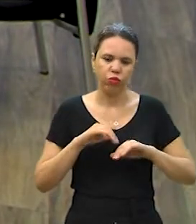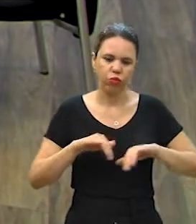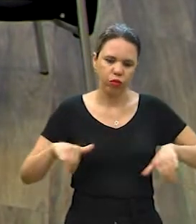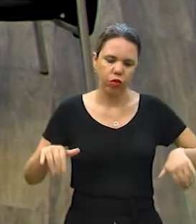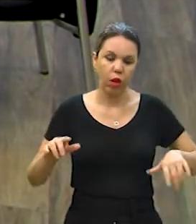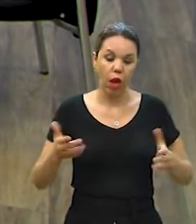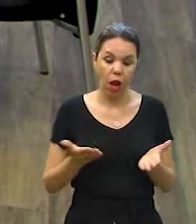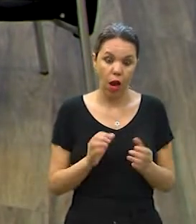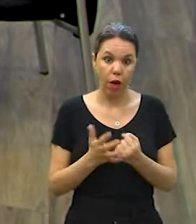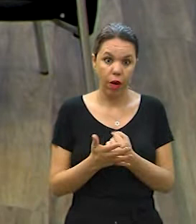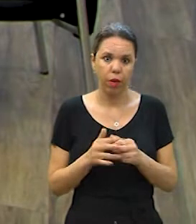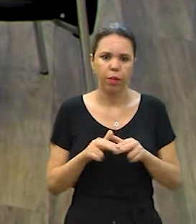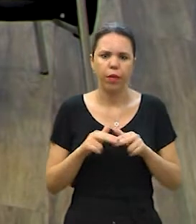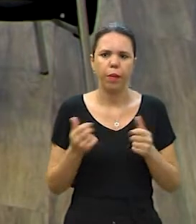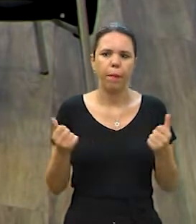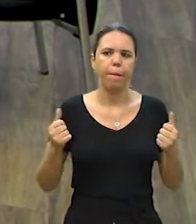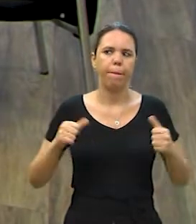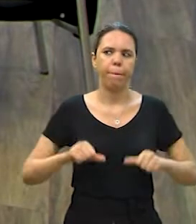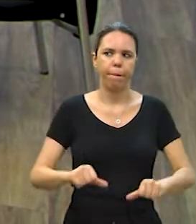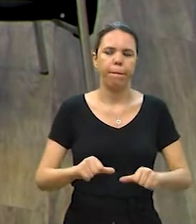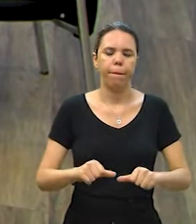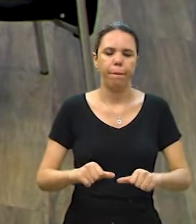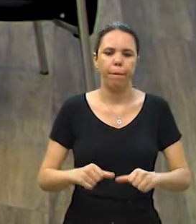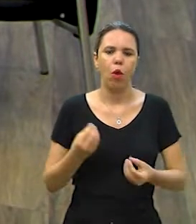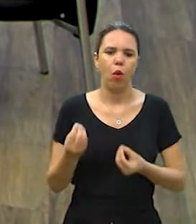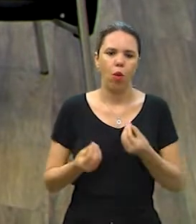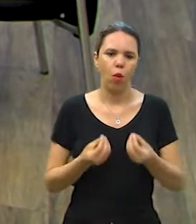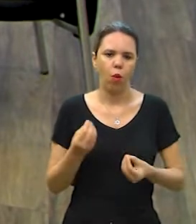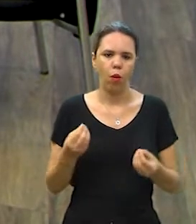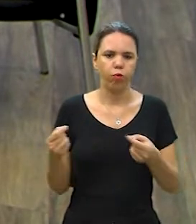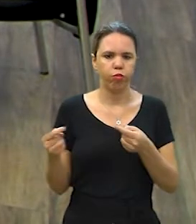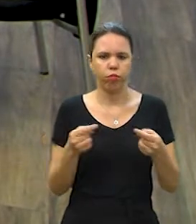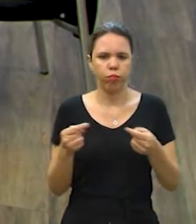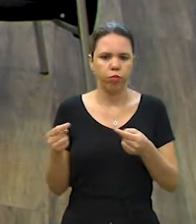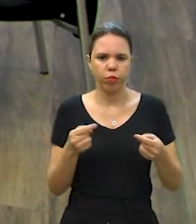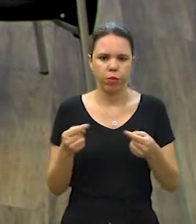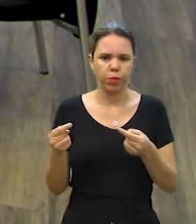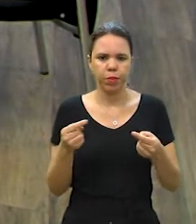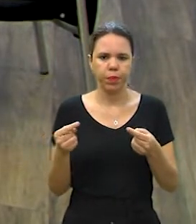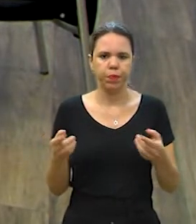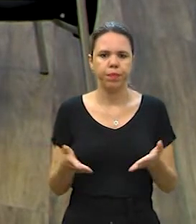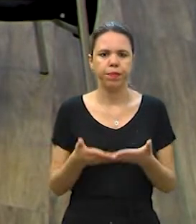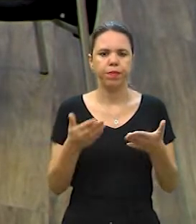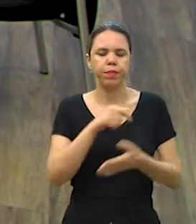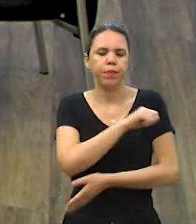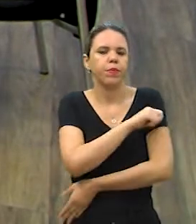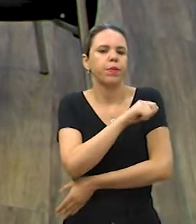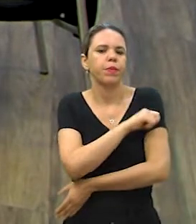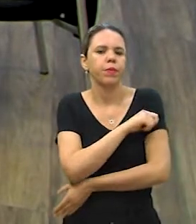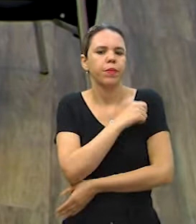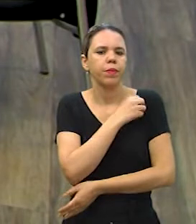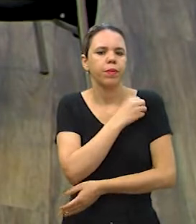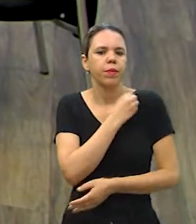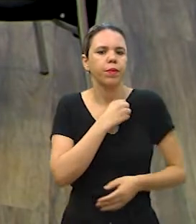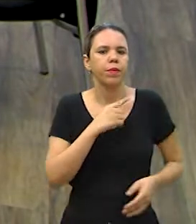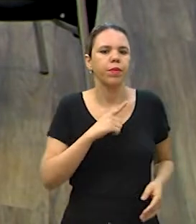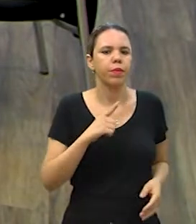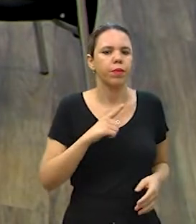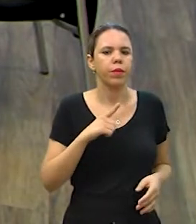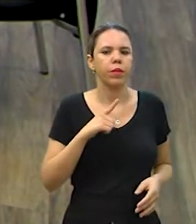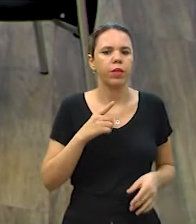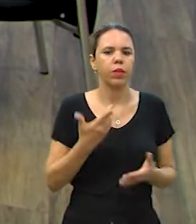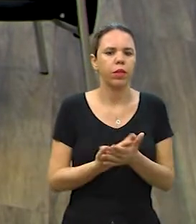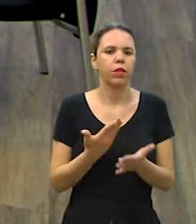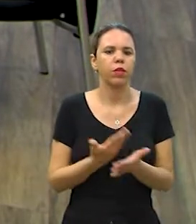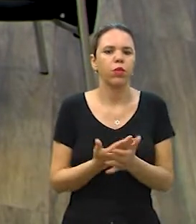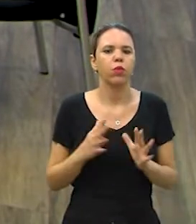essa pandemia, quer dizer, como é que vai competir em condições de igualdade um aluno que teve todas as